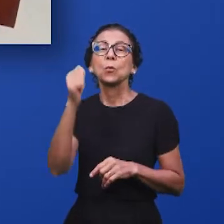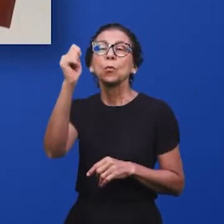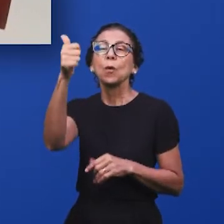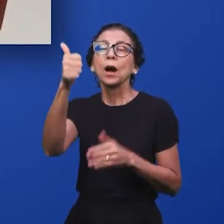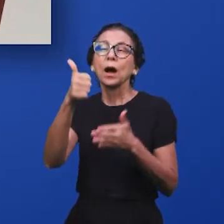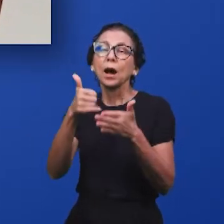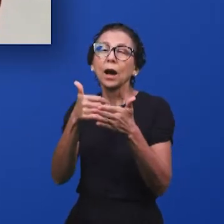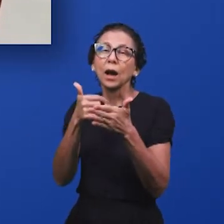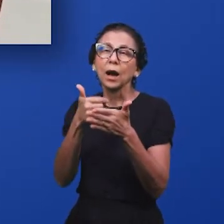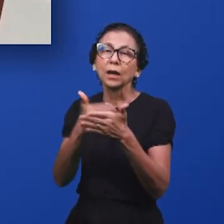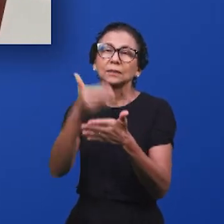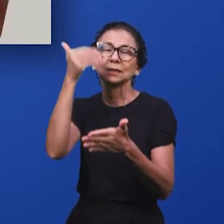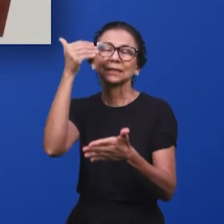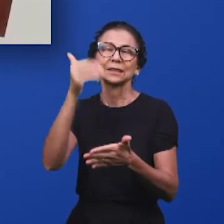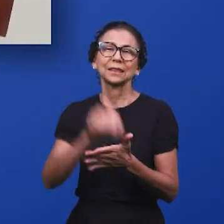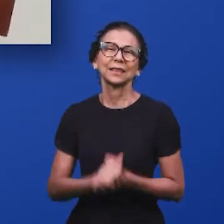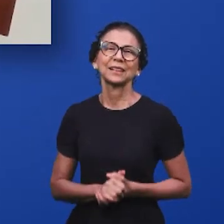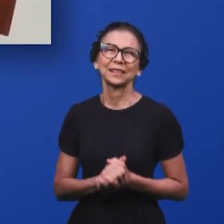viver.